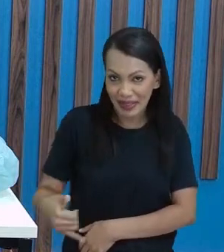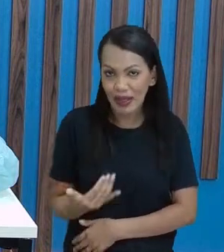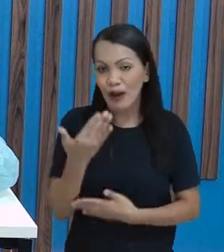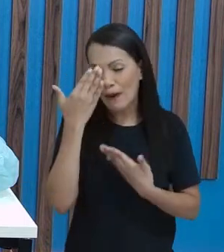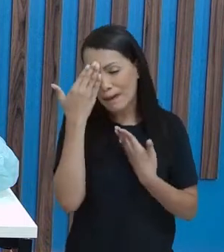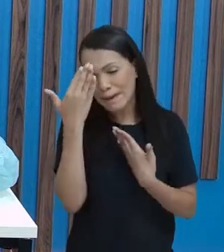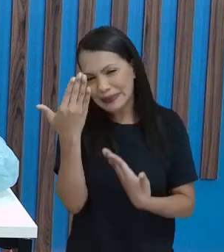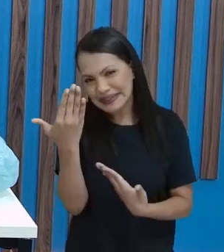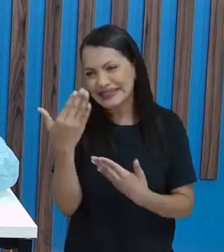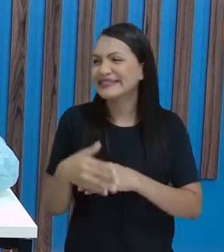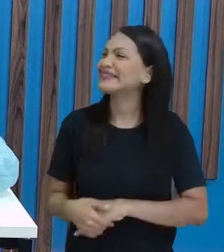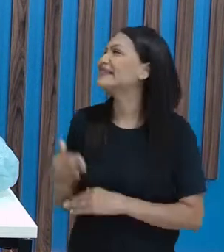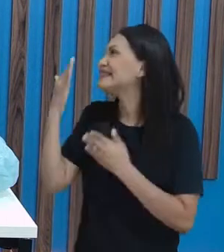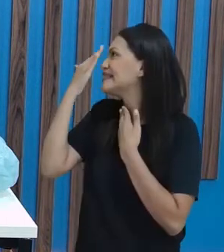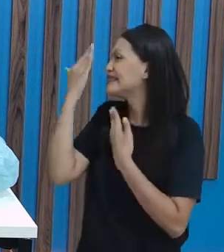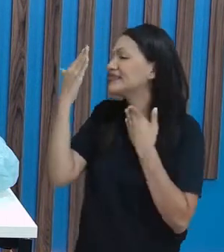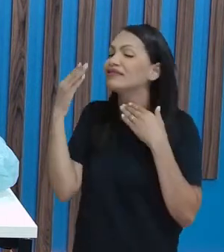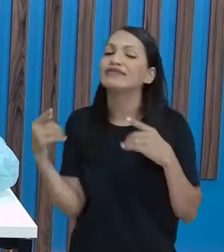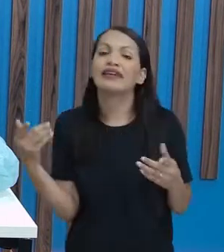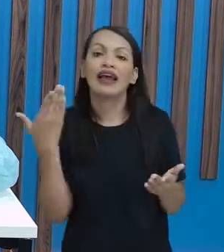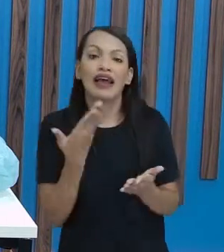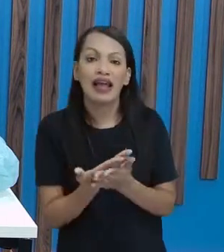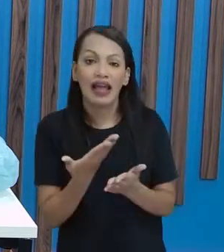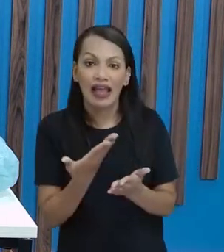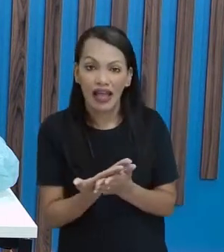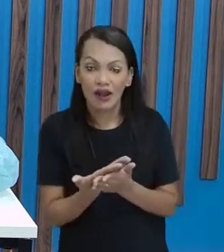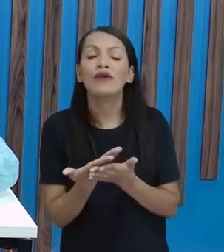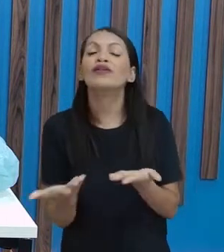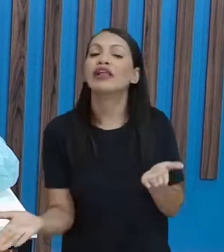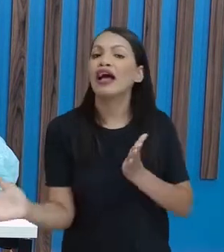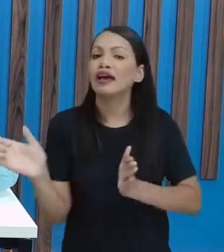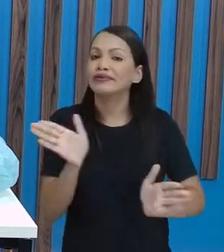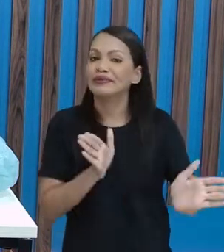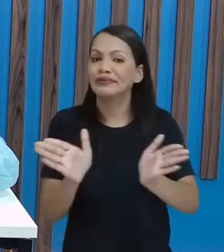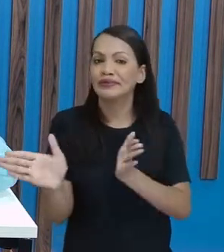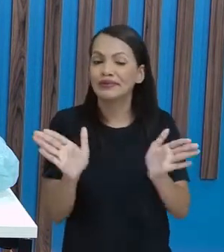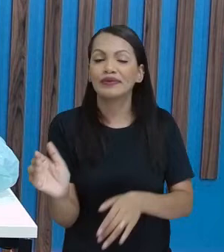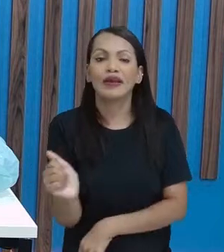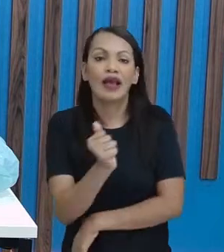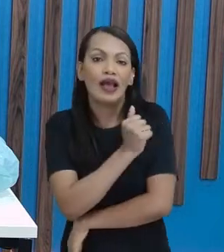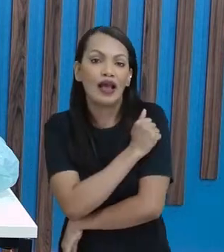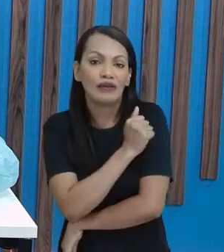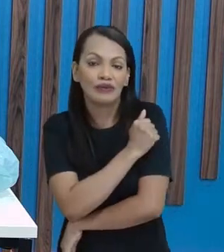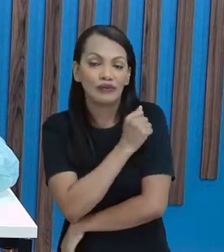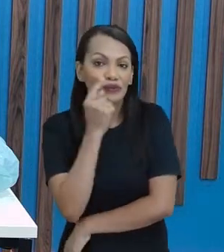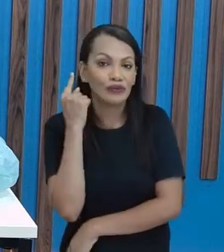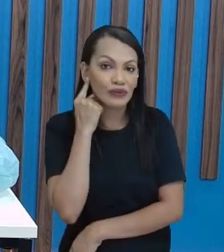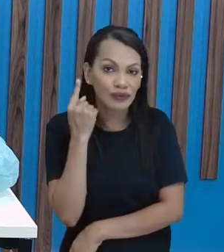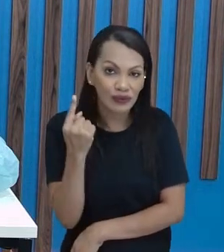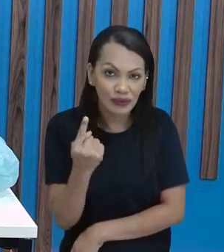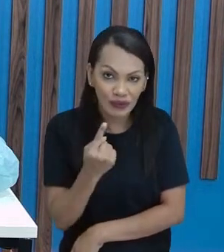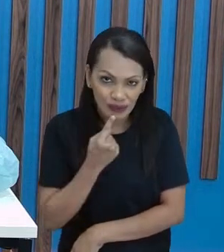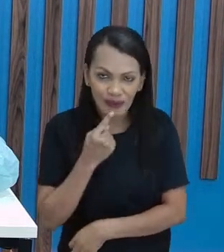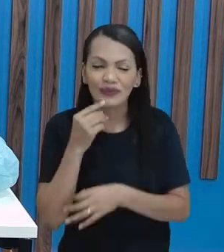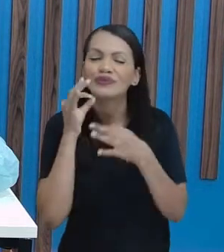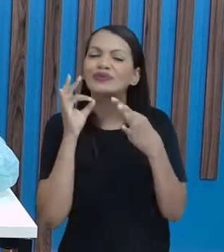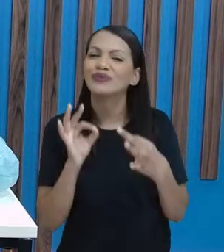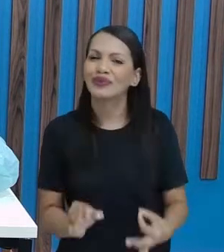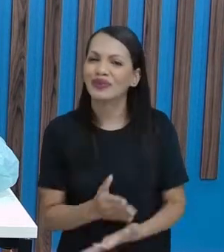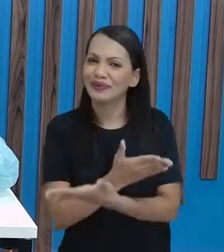Jéssica, por deixar a minha aula mais acessível para todos os meus